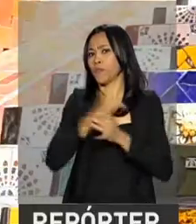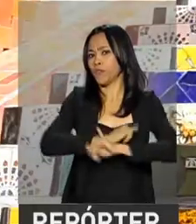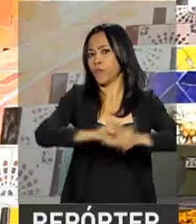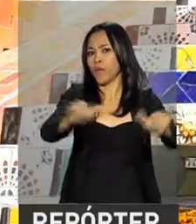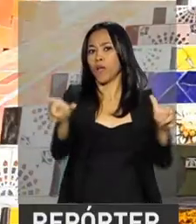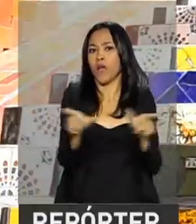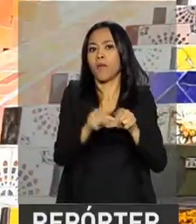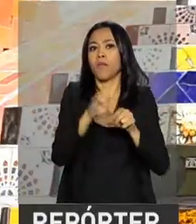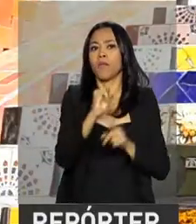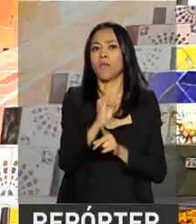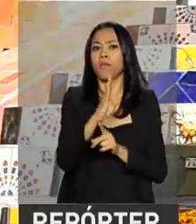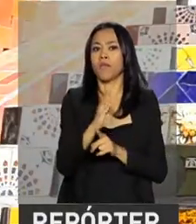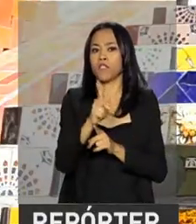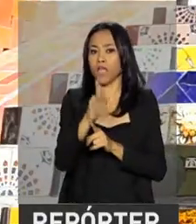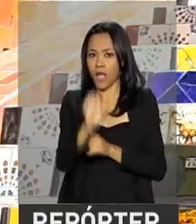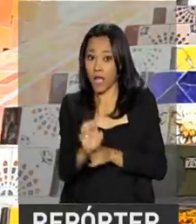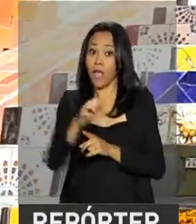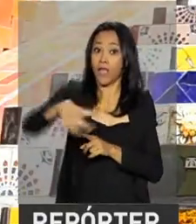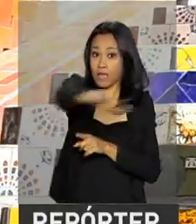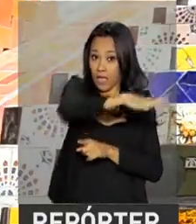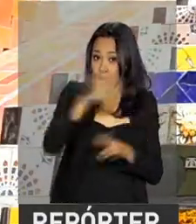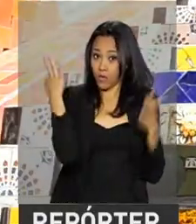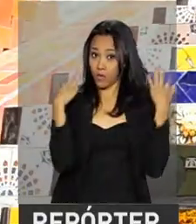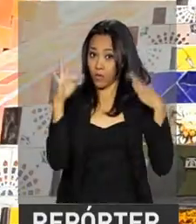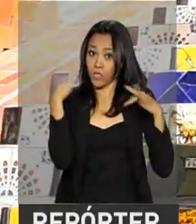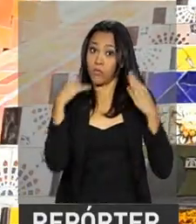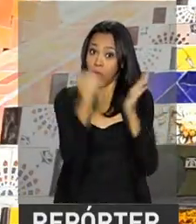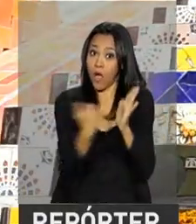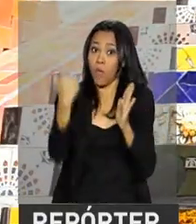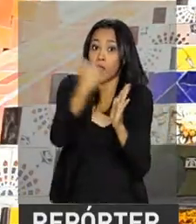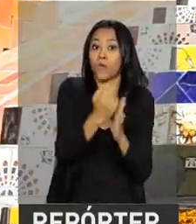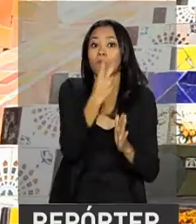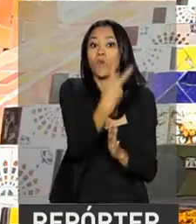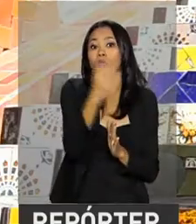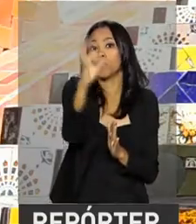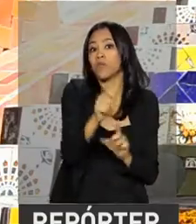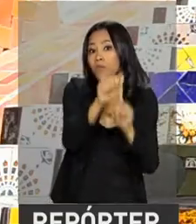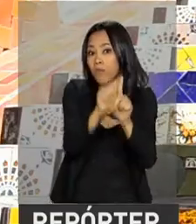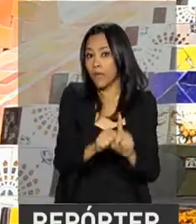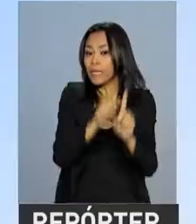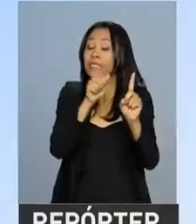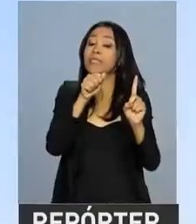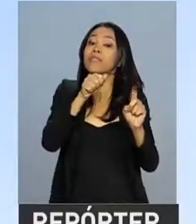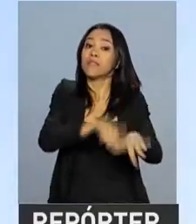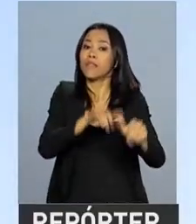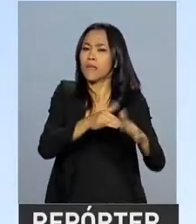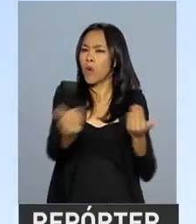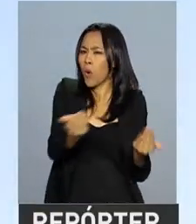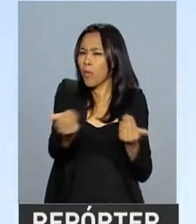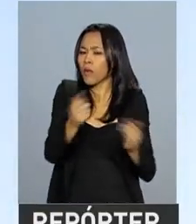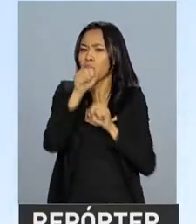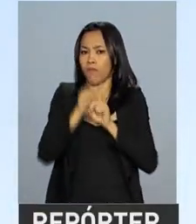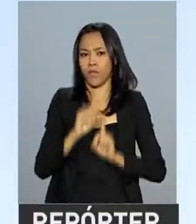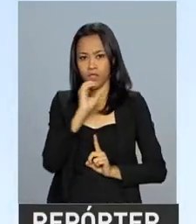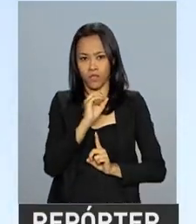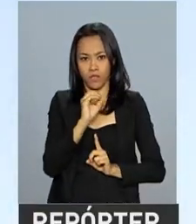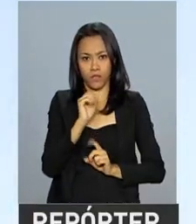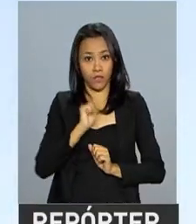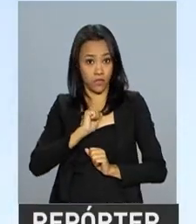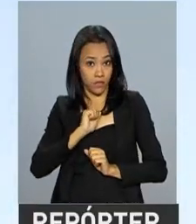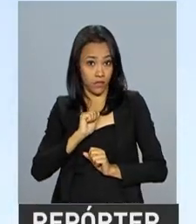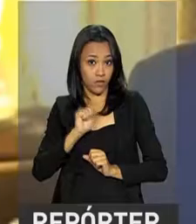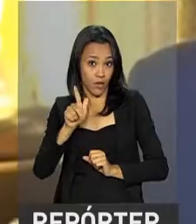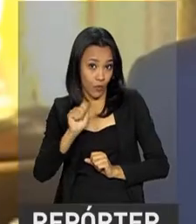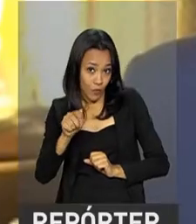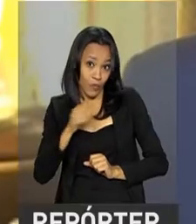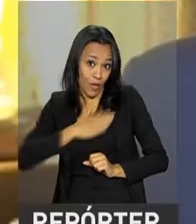as atividades turísticas cresceram 2% no mês de setembro, em relação a agosto. E o Rio de Janeiro já reflete essa